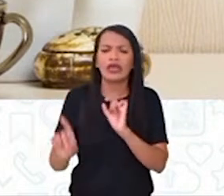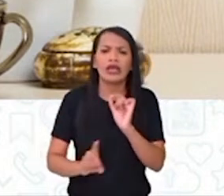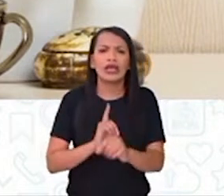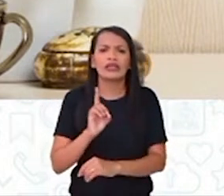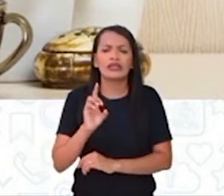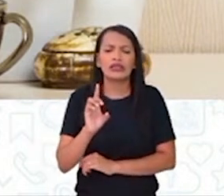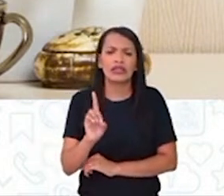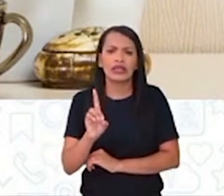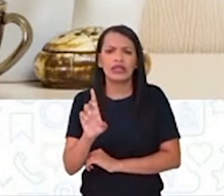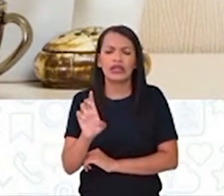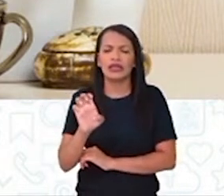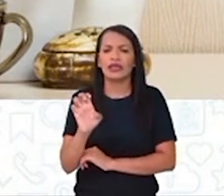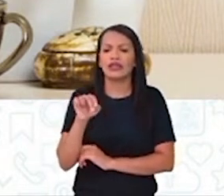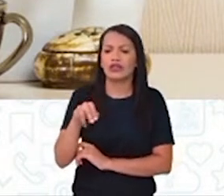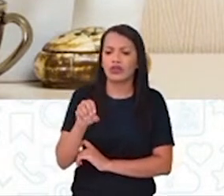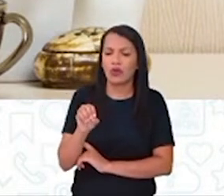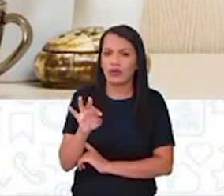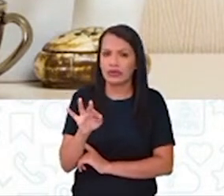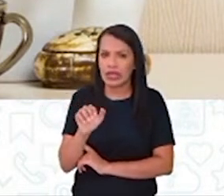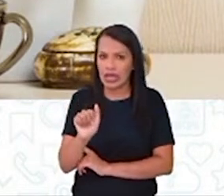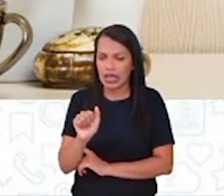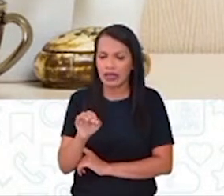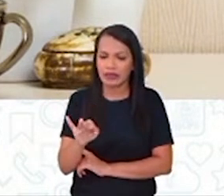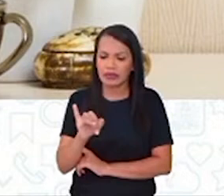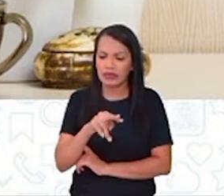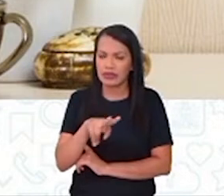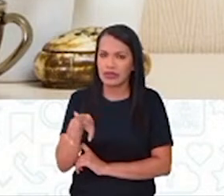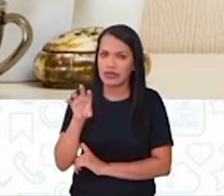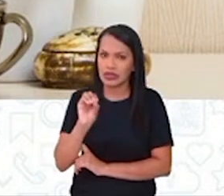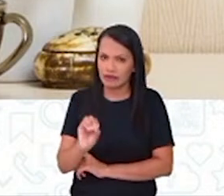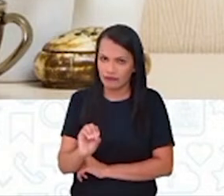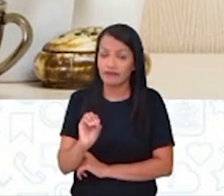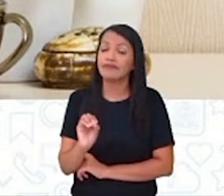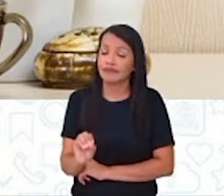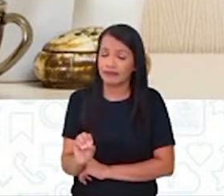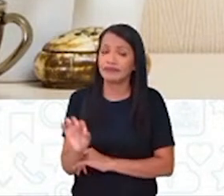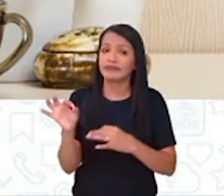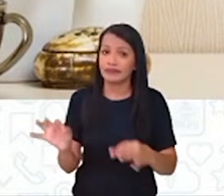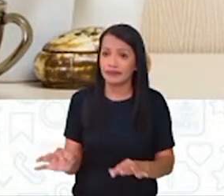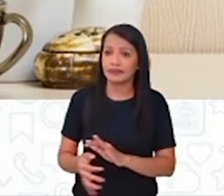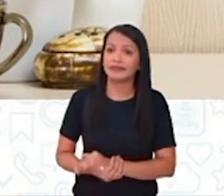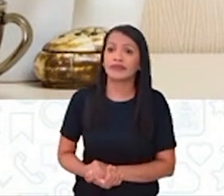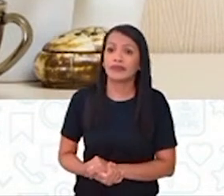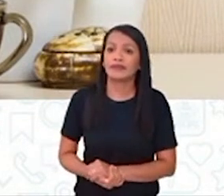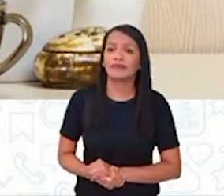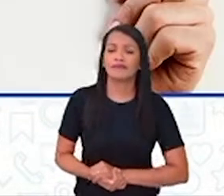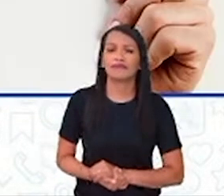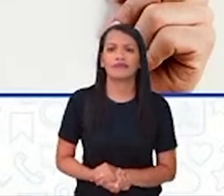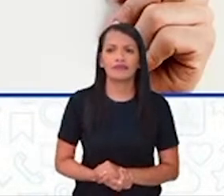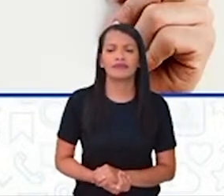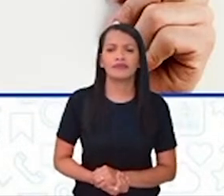mais concreto, que dá menos abertura para outras significações.